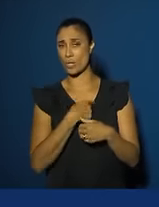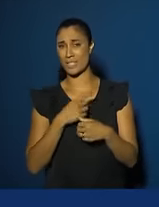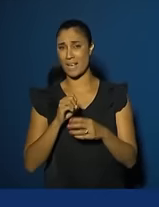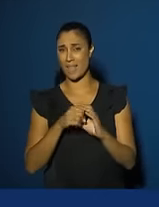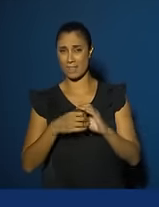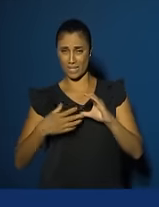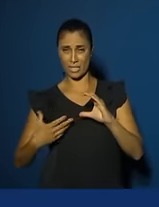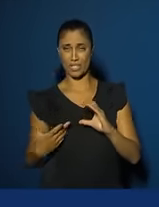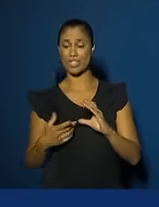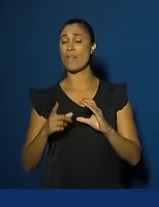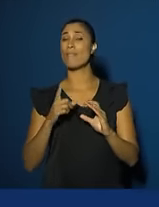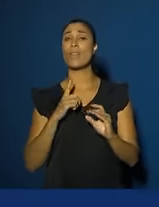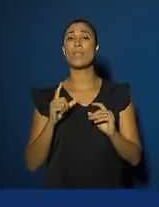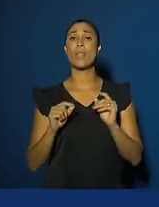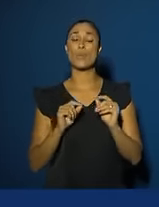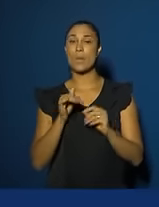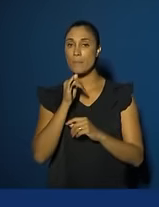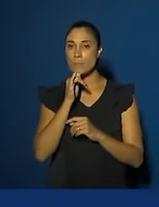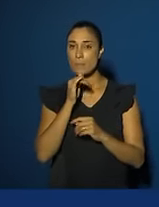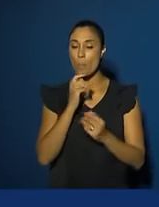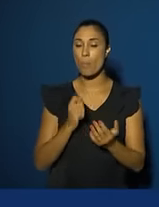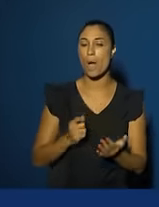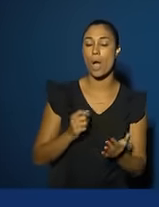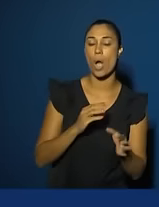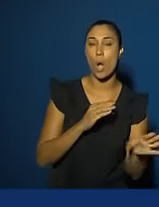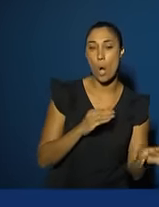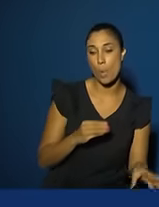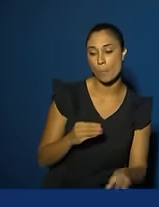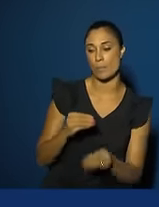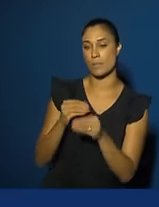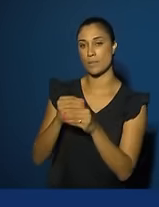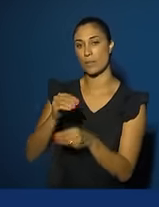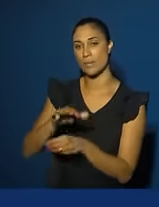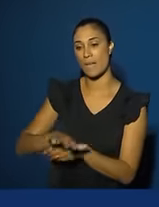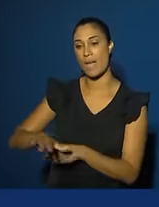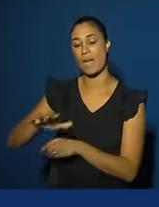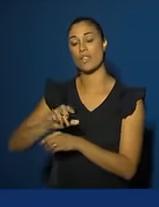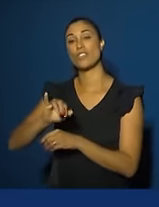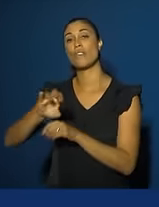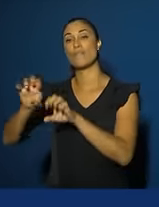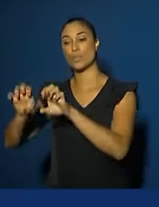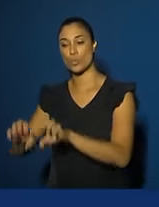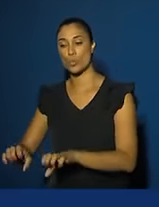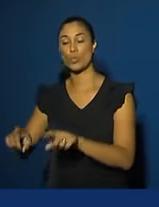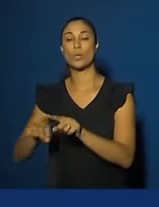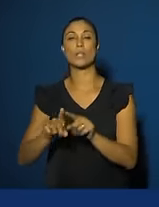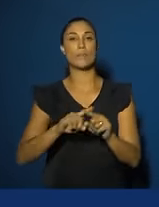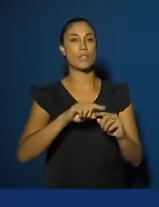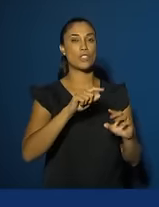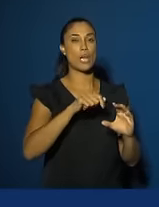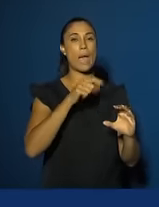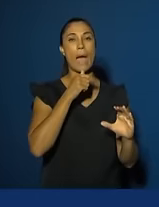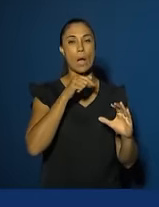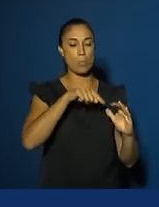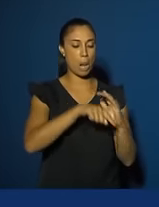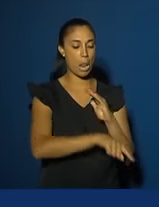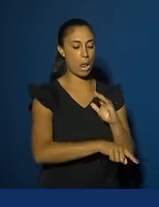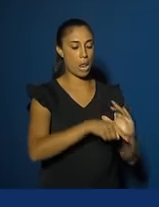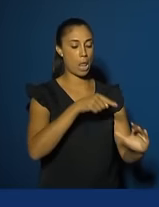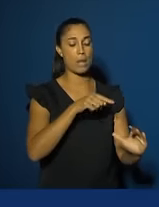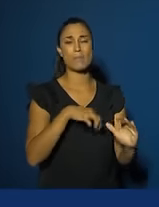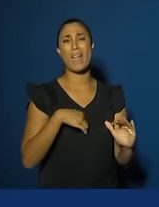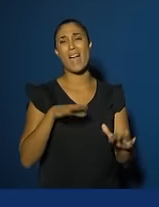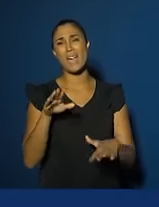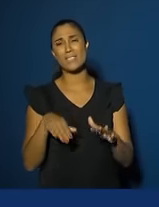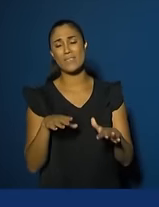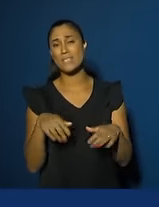do Brasil você vai ter um uma complementação na área de infra na área de saneamento muitas vezes você não viabiliza uma